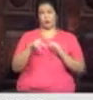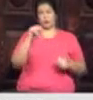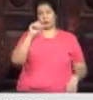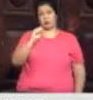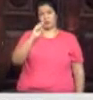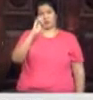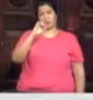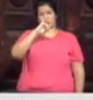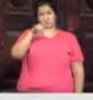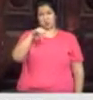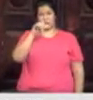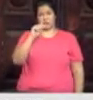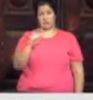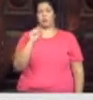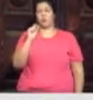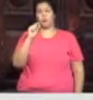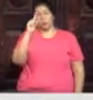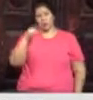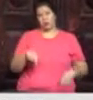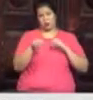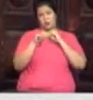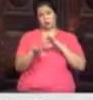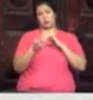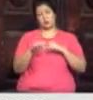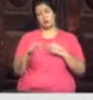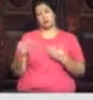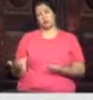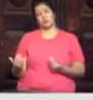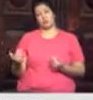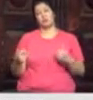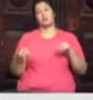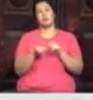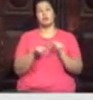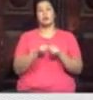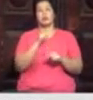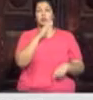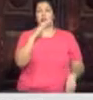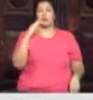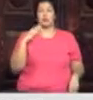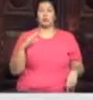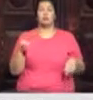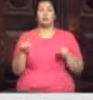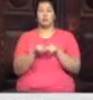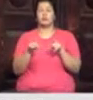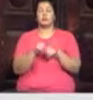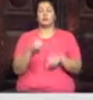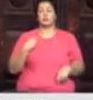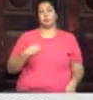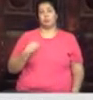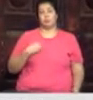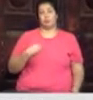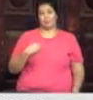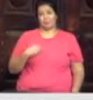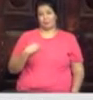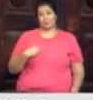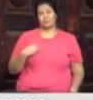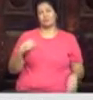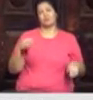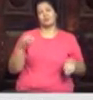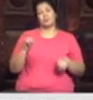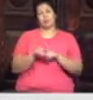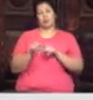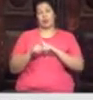adultos também nesta modalidade à distância, semipresencial. Além disso, a